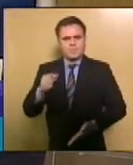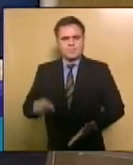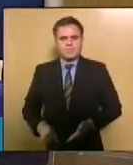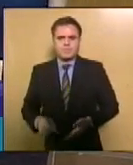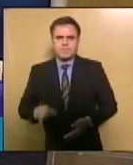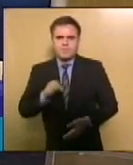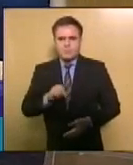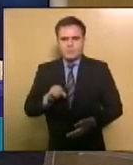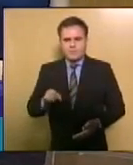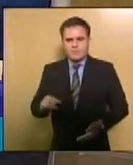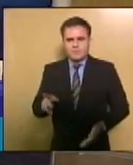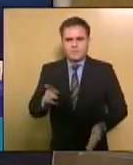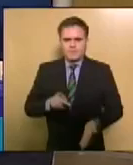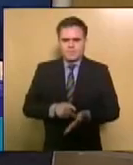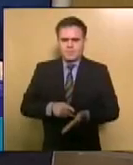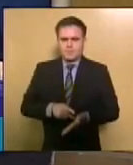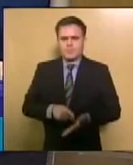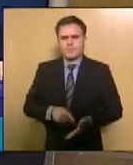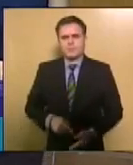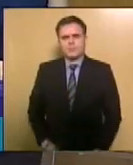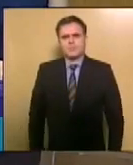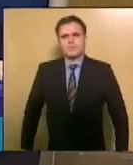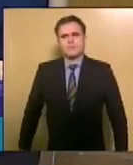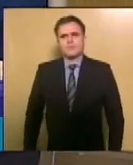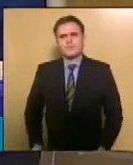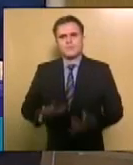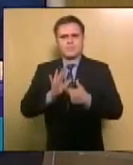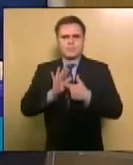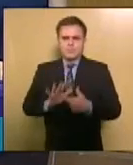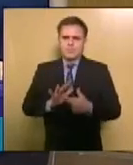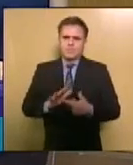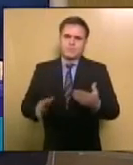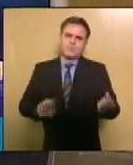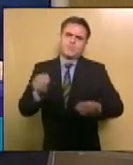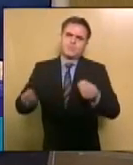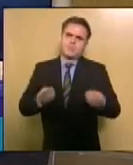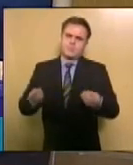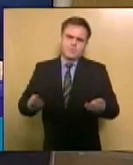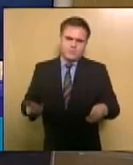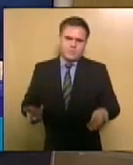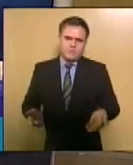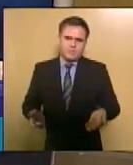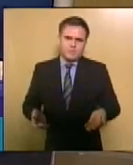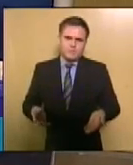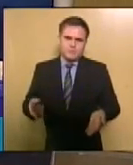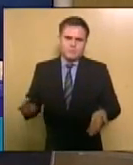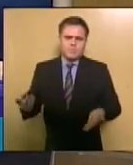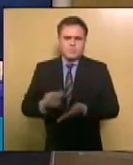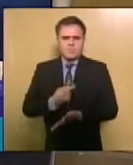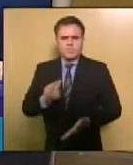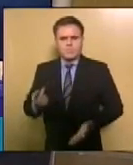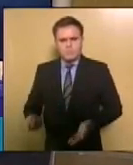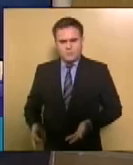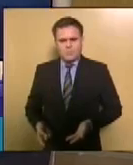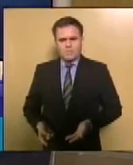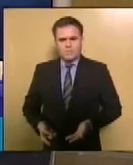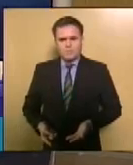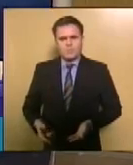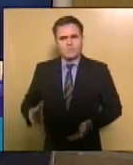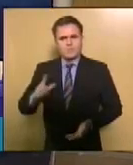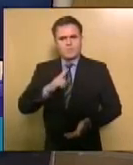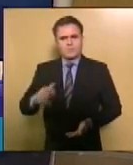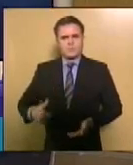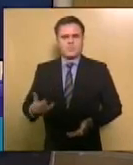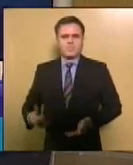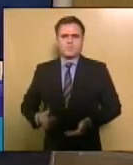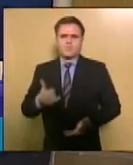acontecesse para ver o resultado olha só o que que nós geramos aqui na no eixo horizontal tem a idade das pessoas de